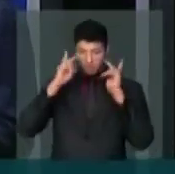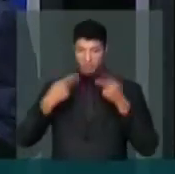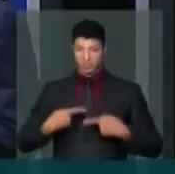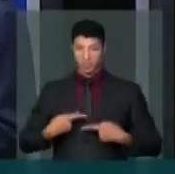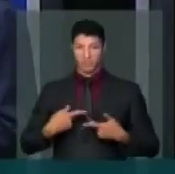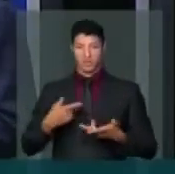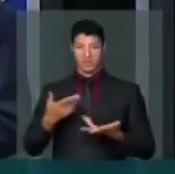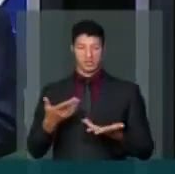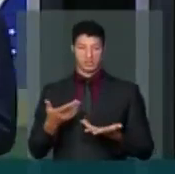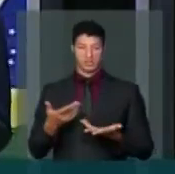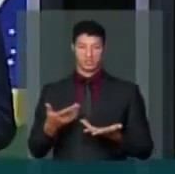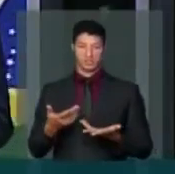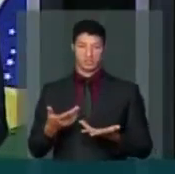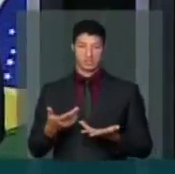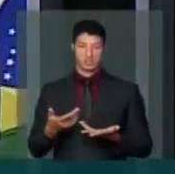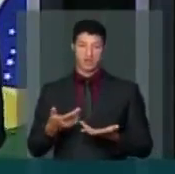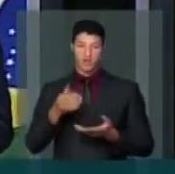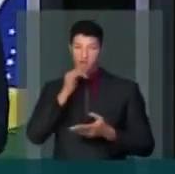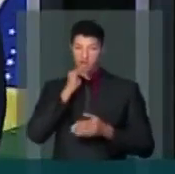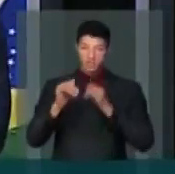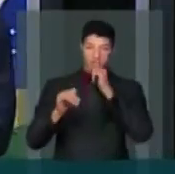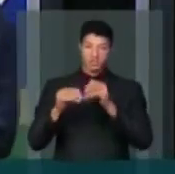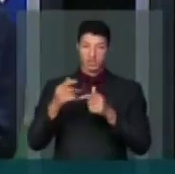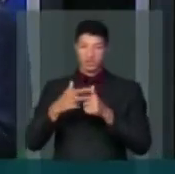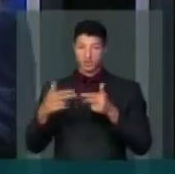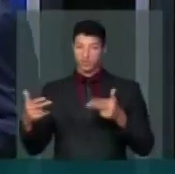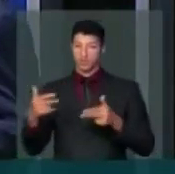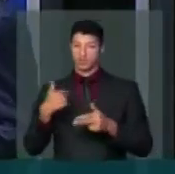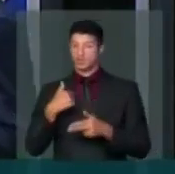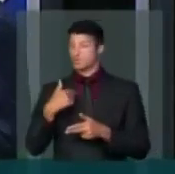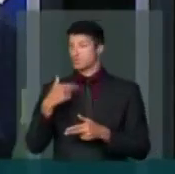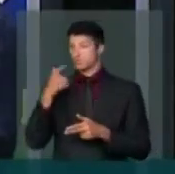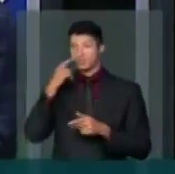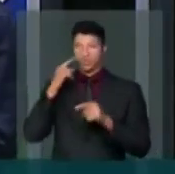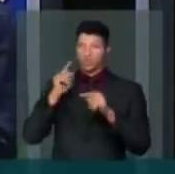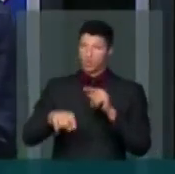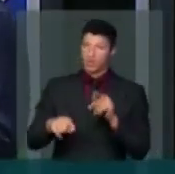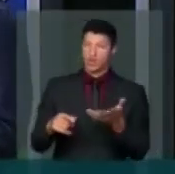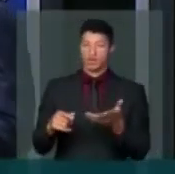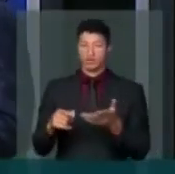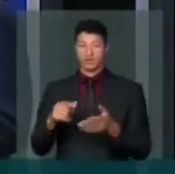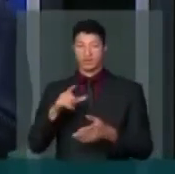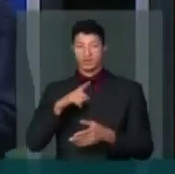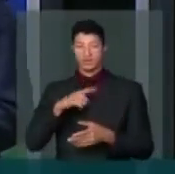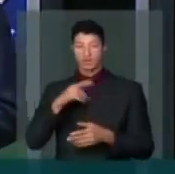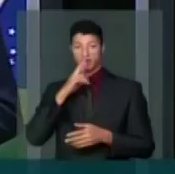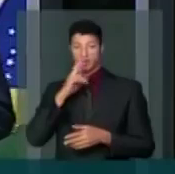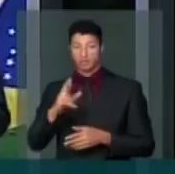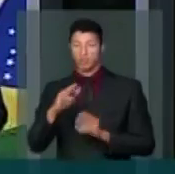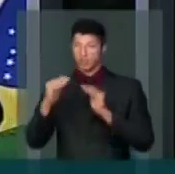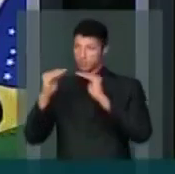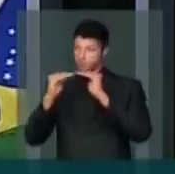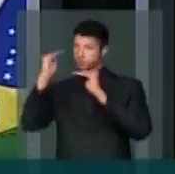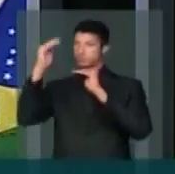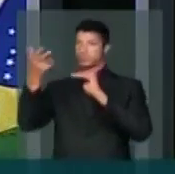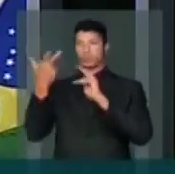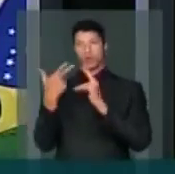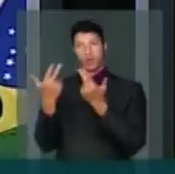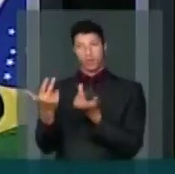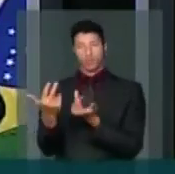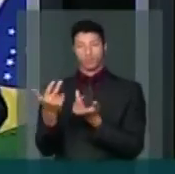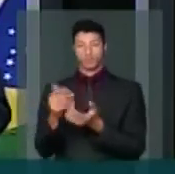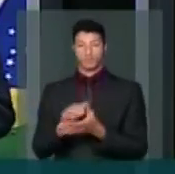pessoalmente, e dissesse coisas que eu não concordasse, teria resposta à altura.